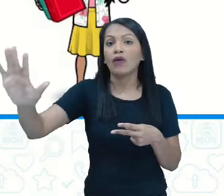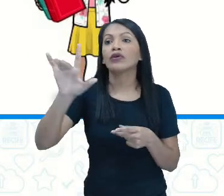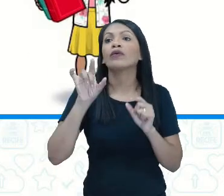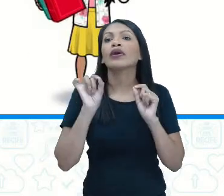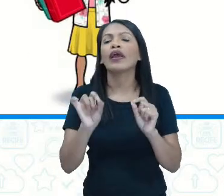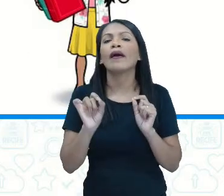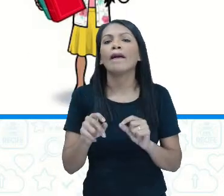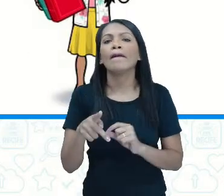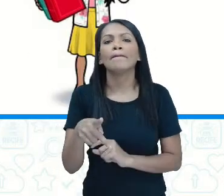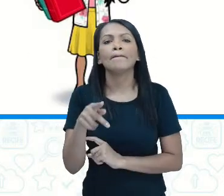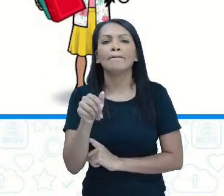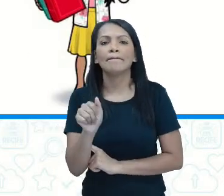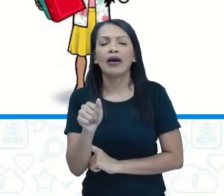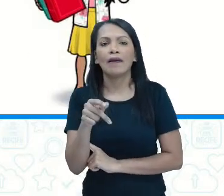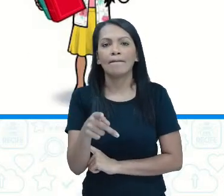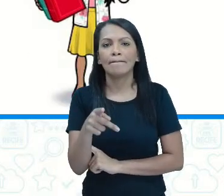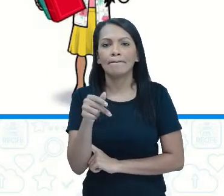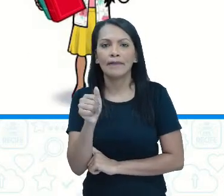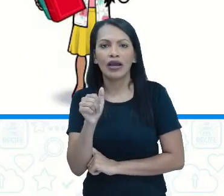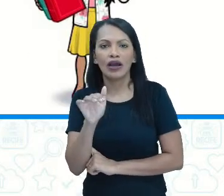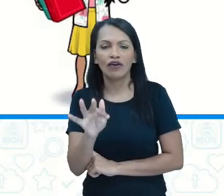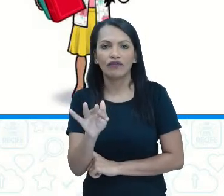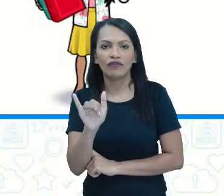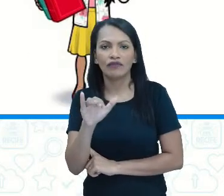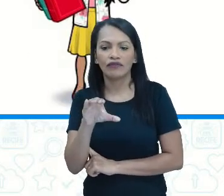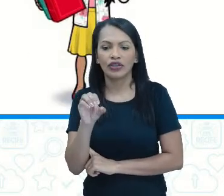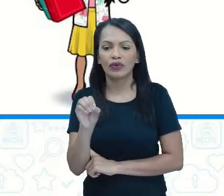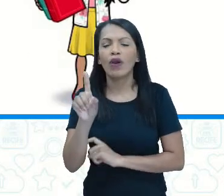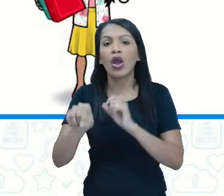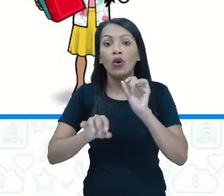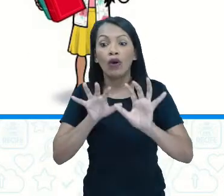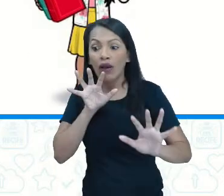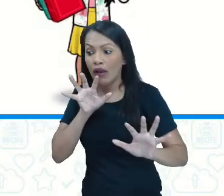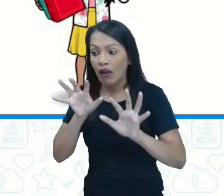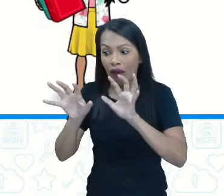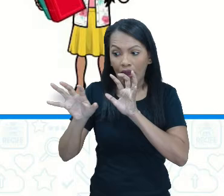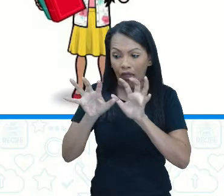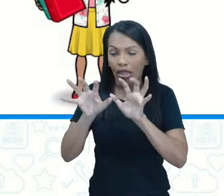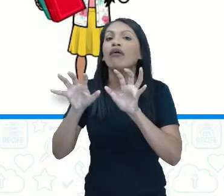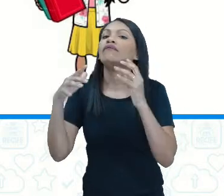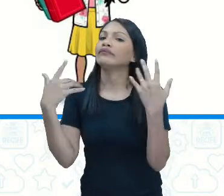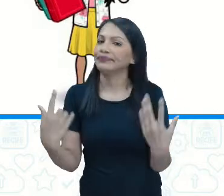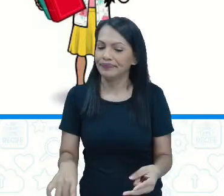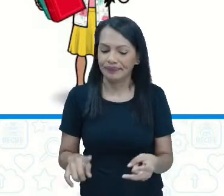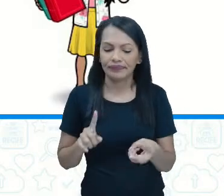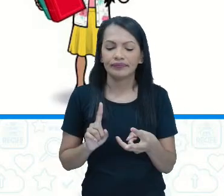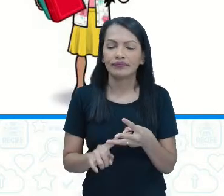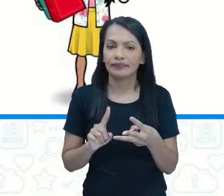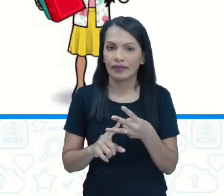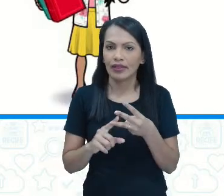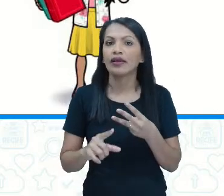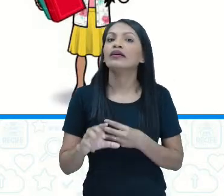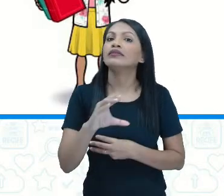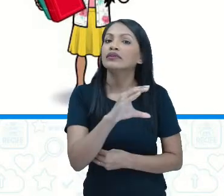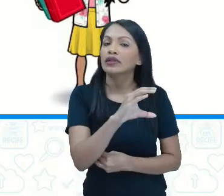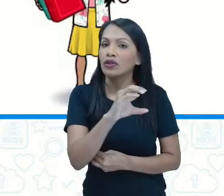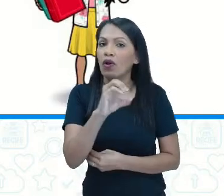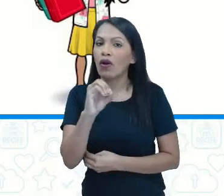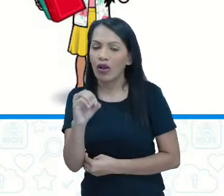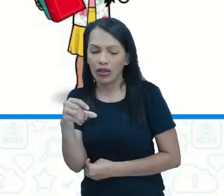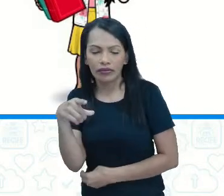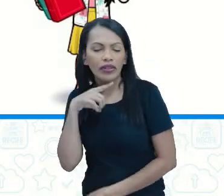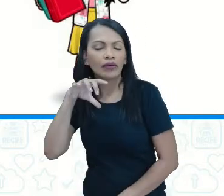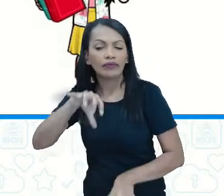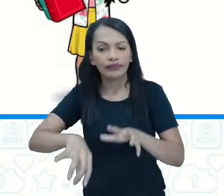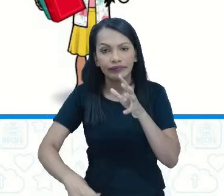Figo, não é? Que é uma lenda muito presente aqui na nossa região. No centro-oeste tem suas lendas.